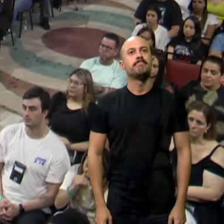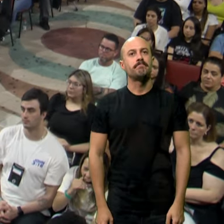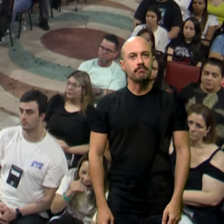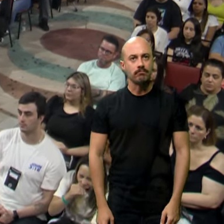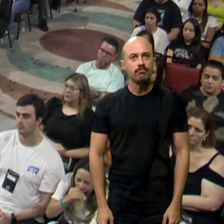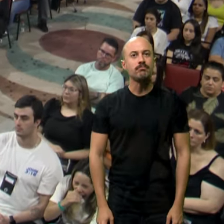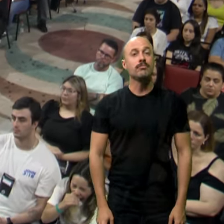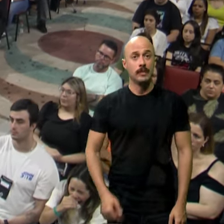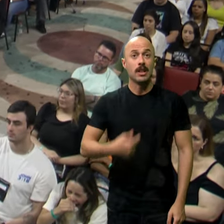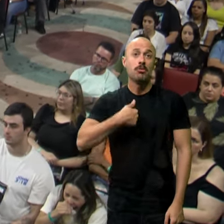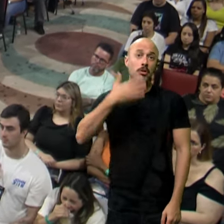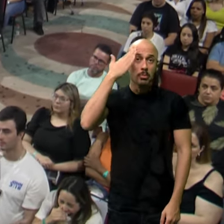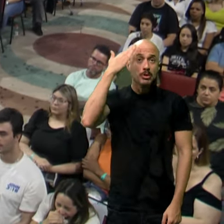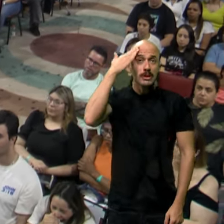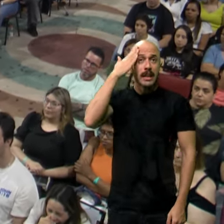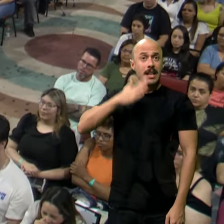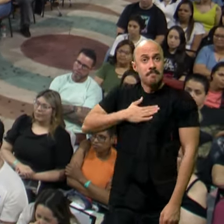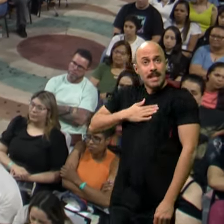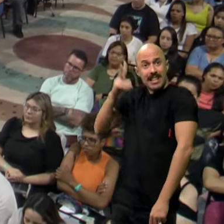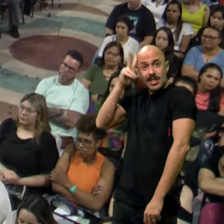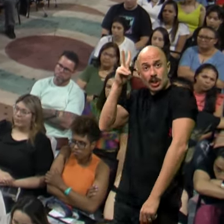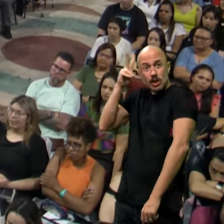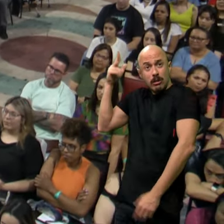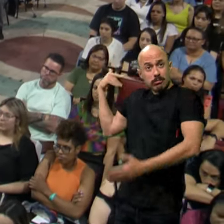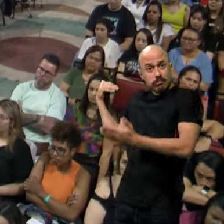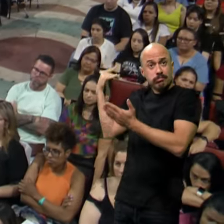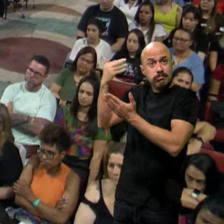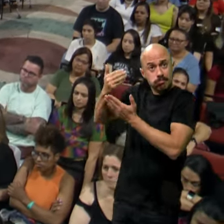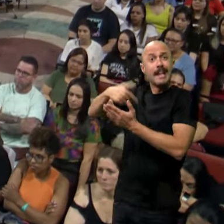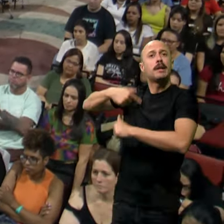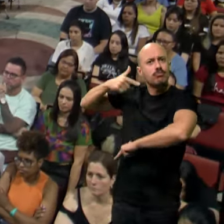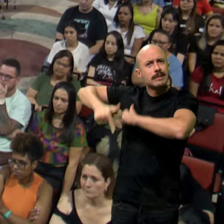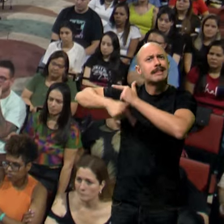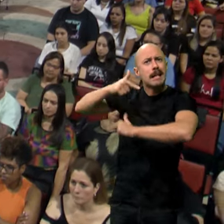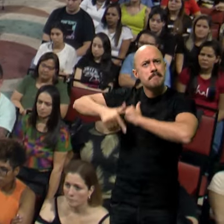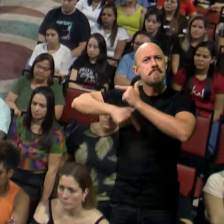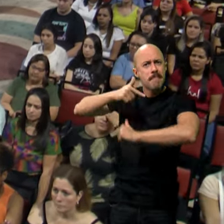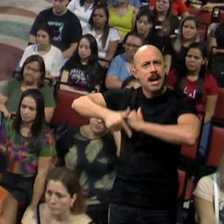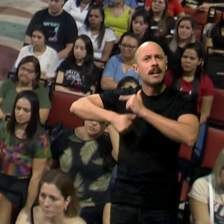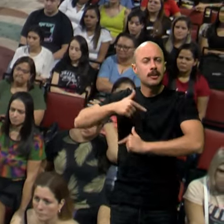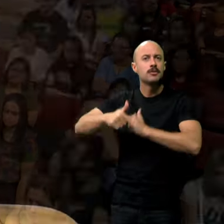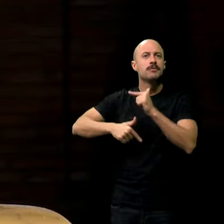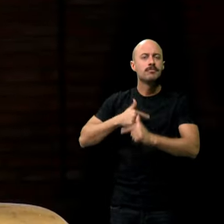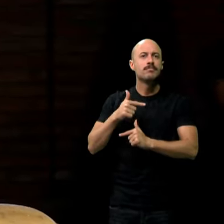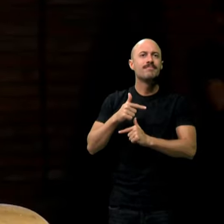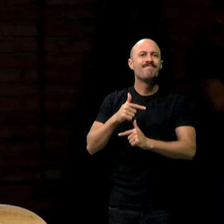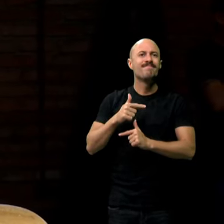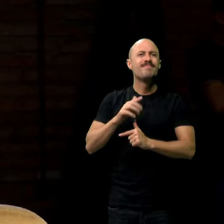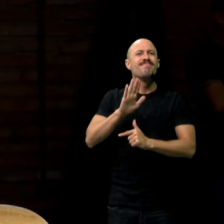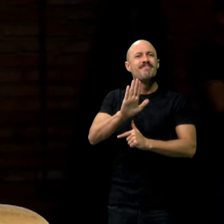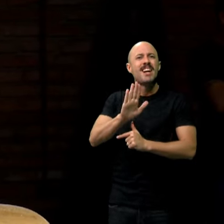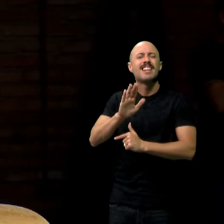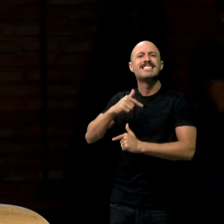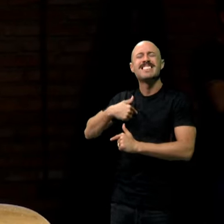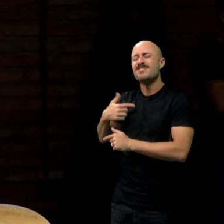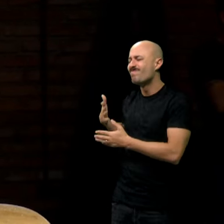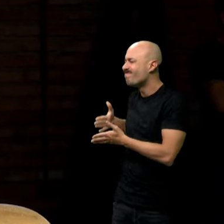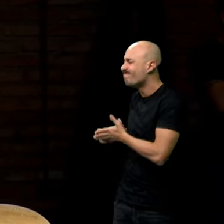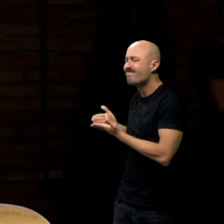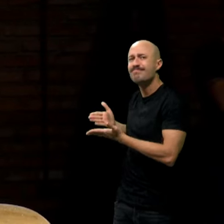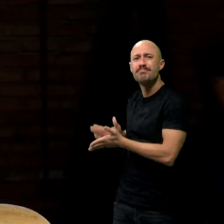Então eu sei o que eu trabalho, mas estava na mesma miséria e na mesma escassez. Só tinha conseguido minha